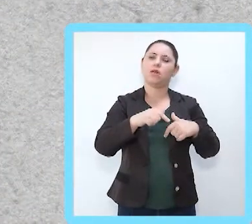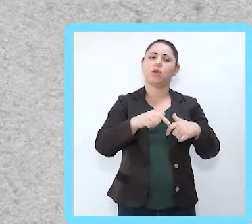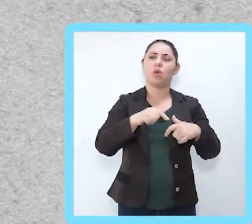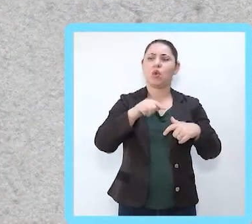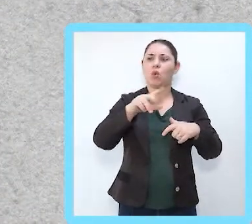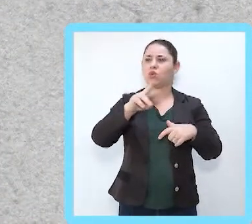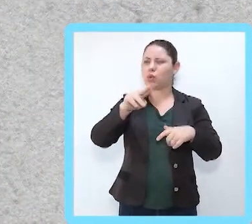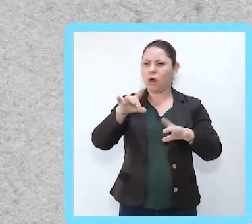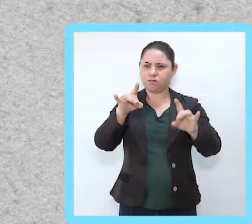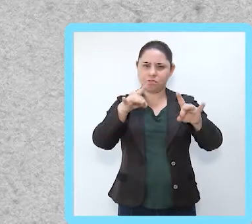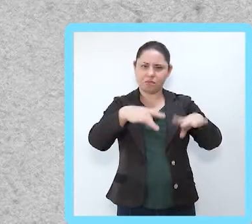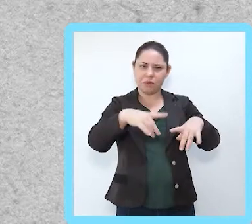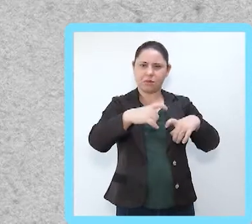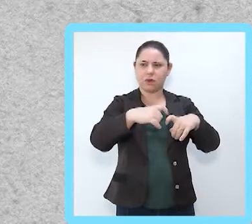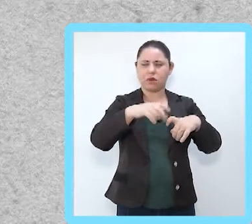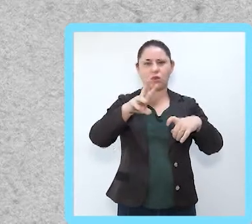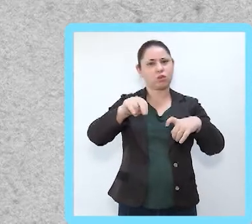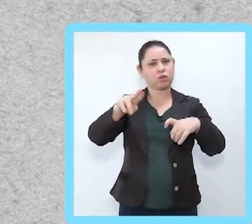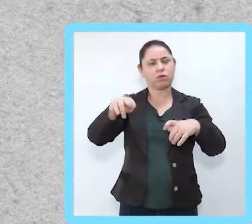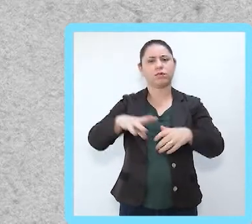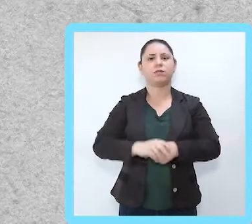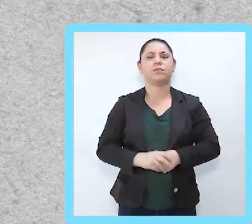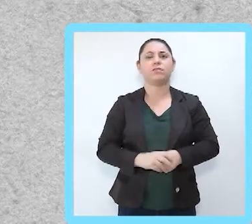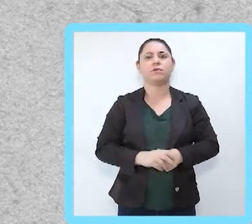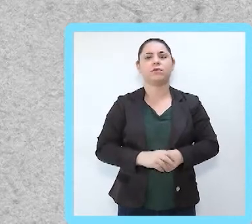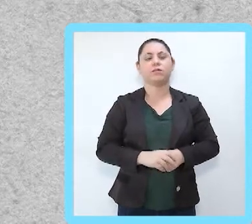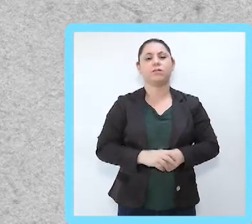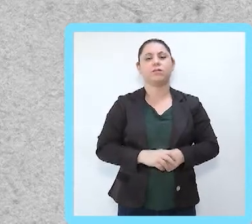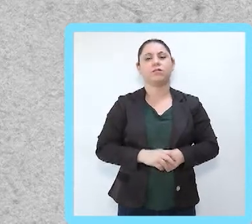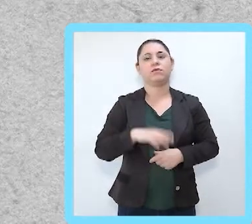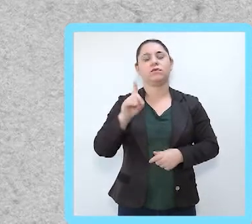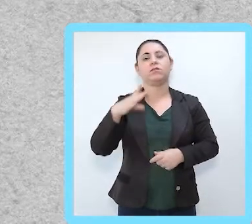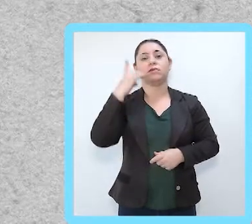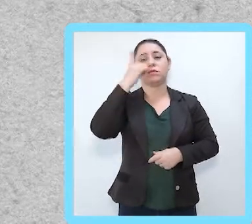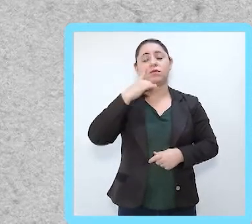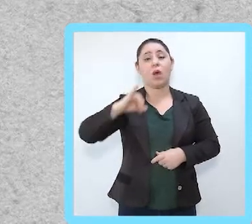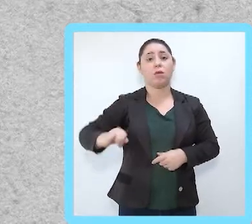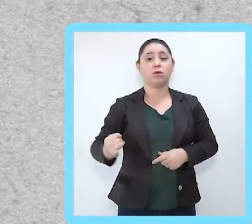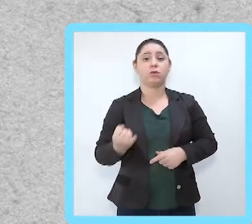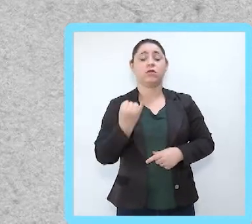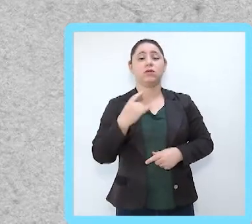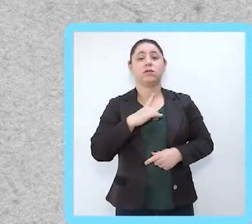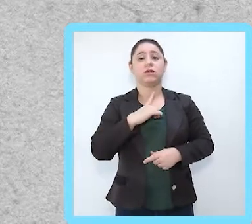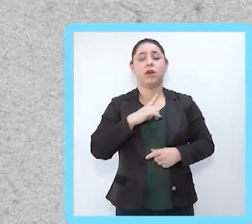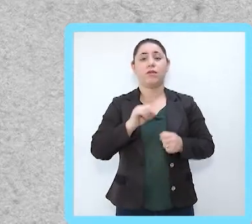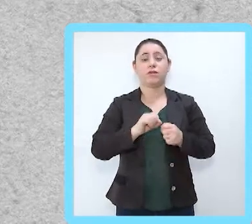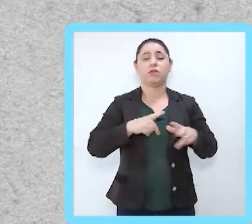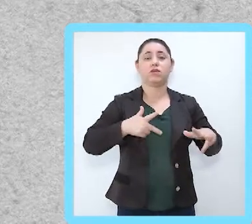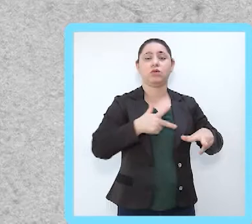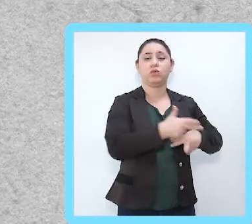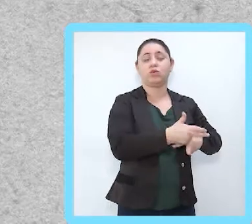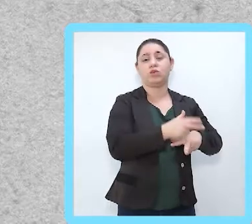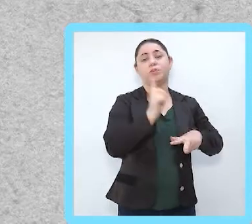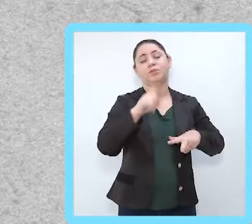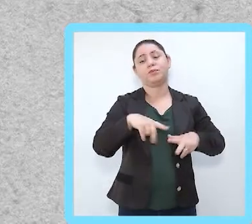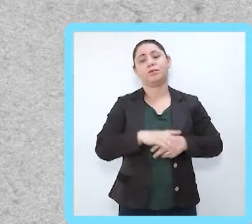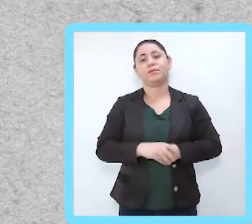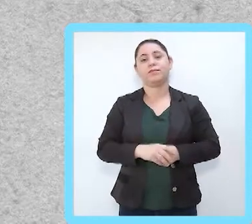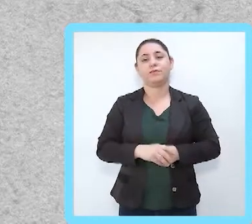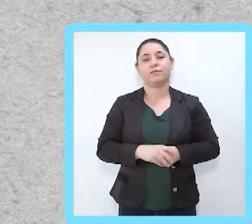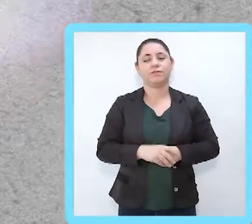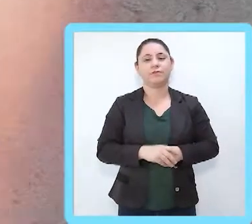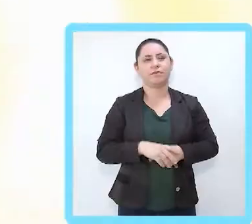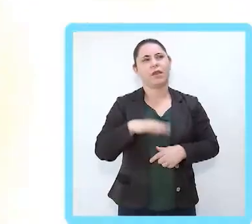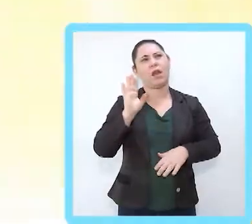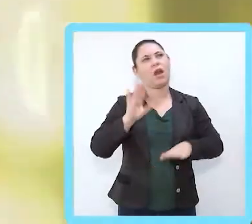doutor Nunca Oswaldo? deixei. Nunca? E como conseguia compatibilizar o trabalho de deputado? As oportunidades que eu tinha, né? Ia fazer cirurgia, né? E